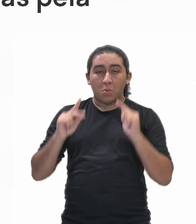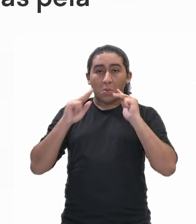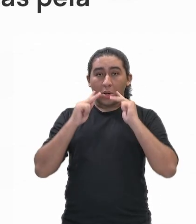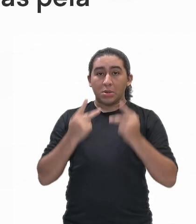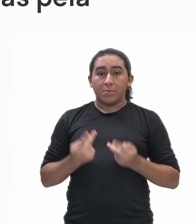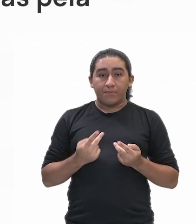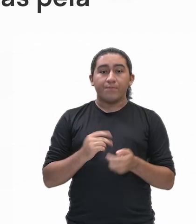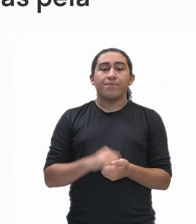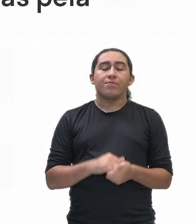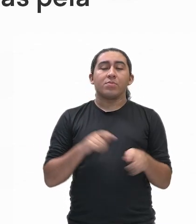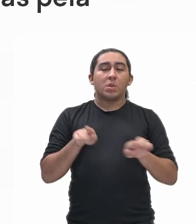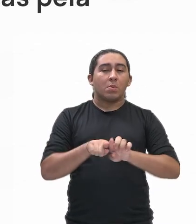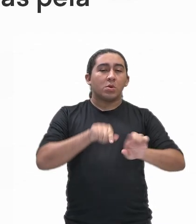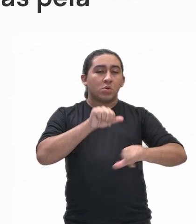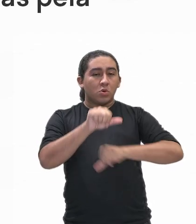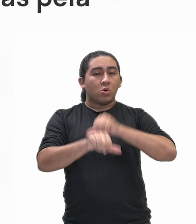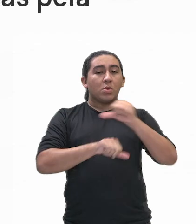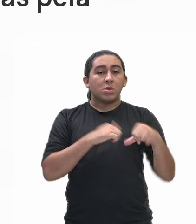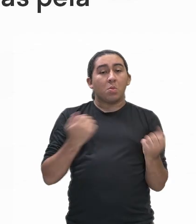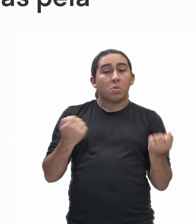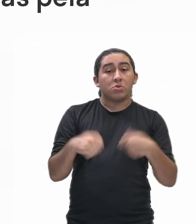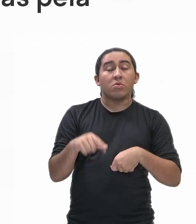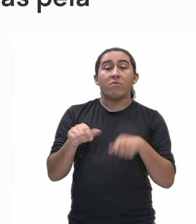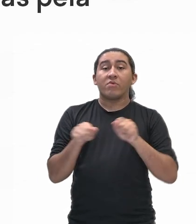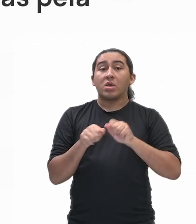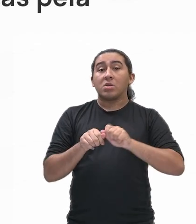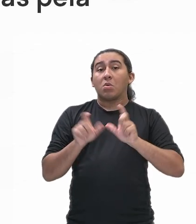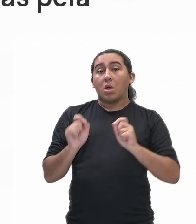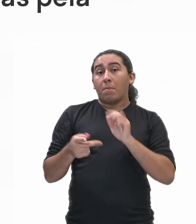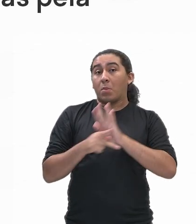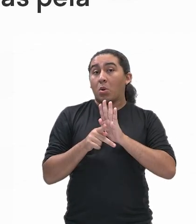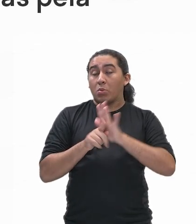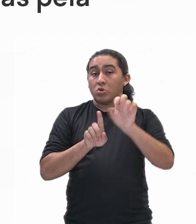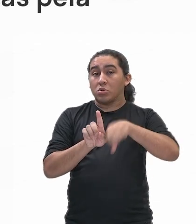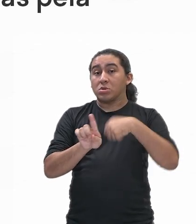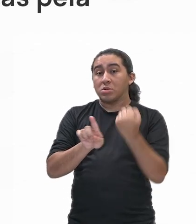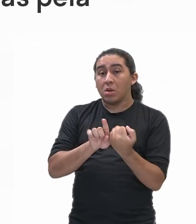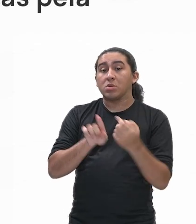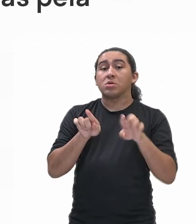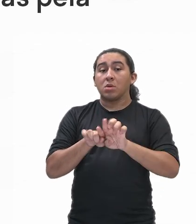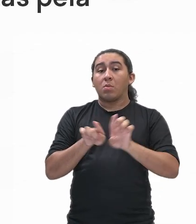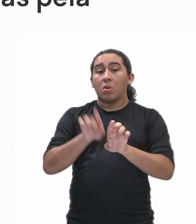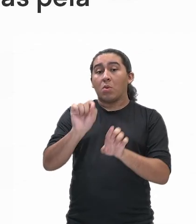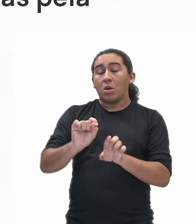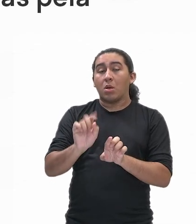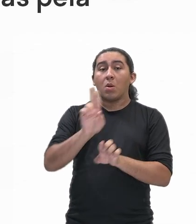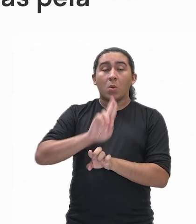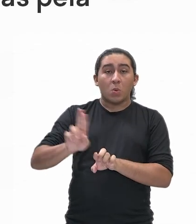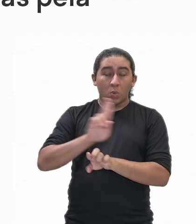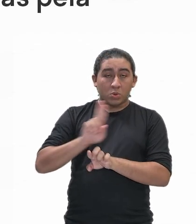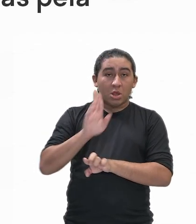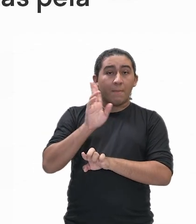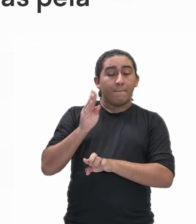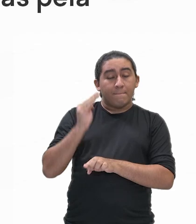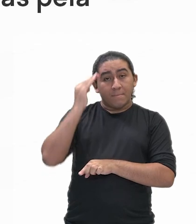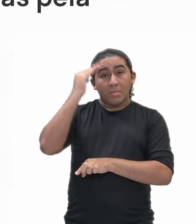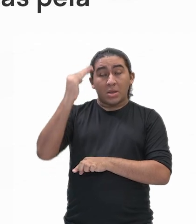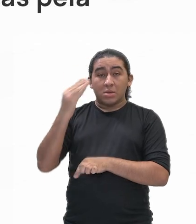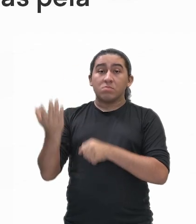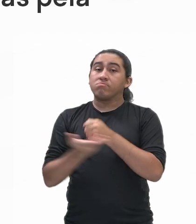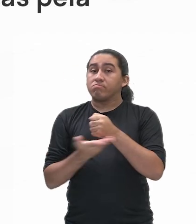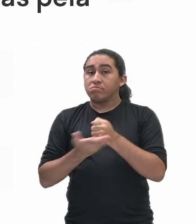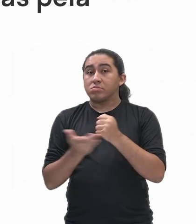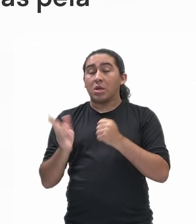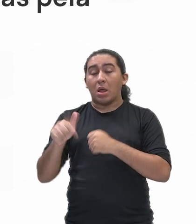As transformações poderiam ser realizadas pela própria sociedade a partir de princípios éticos modernos